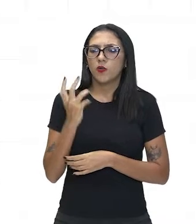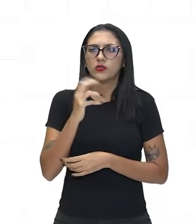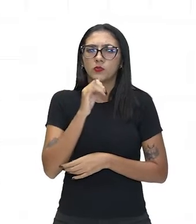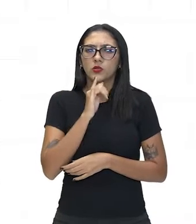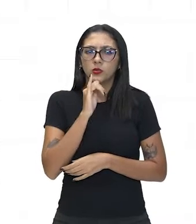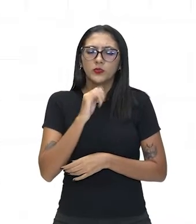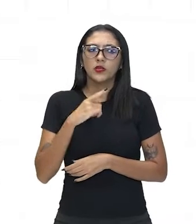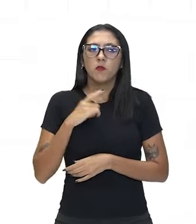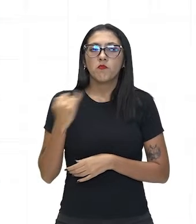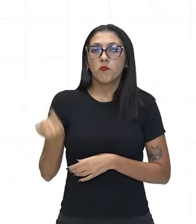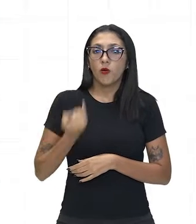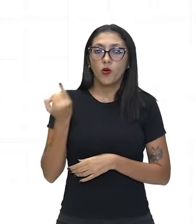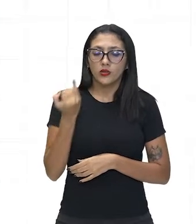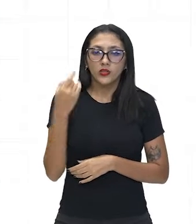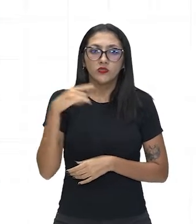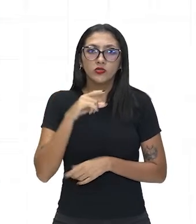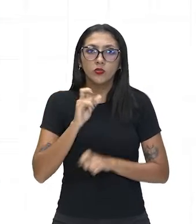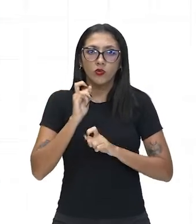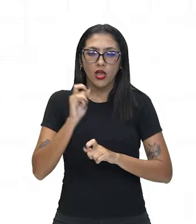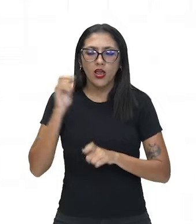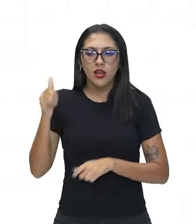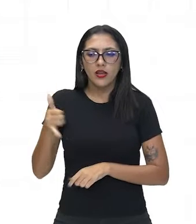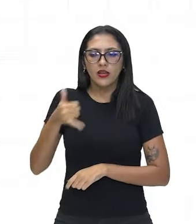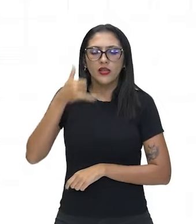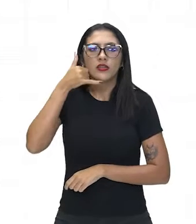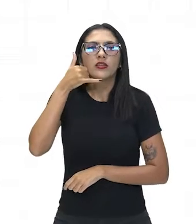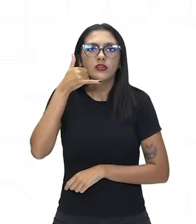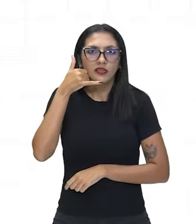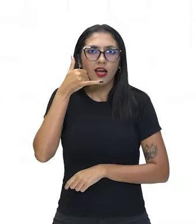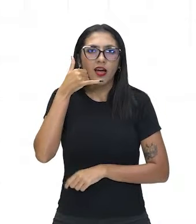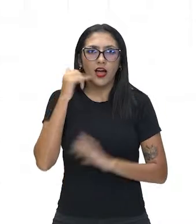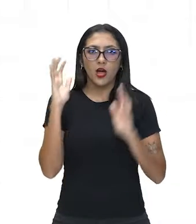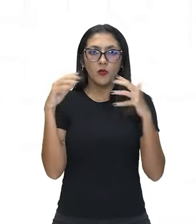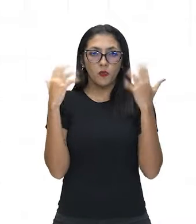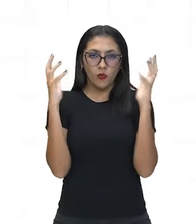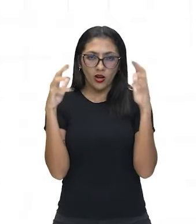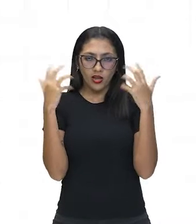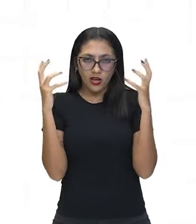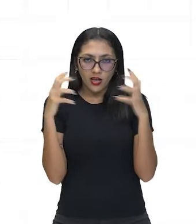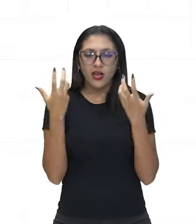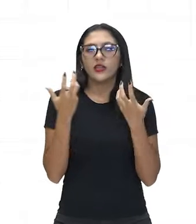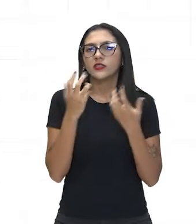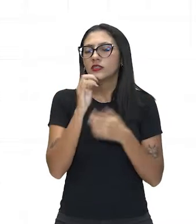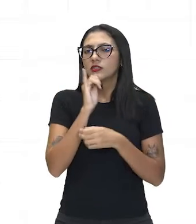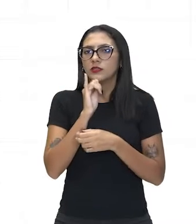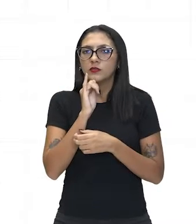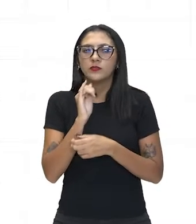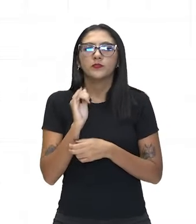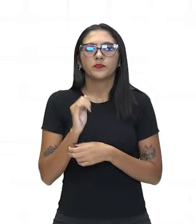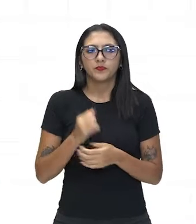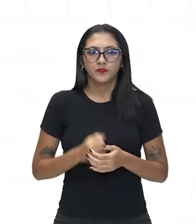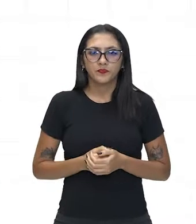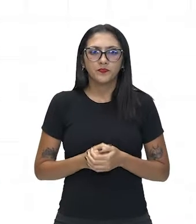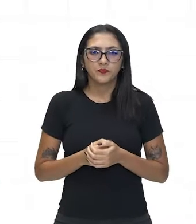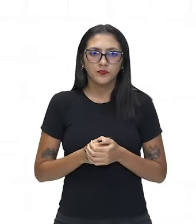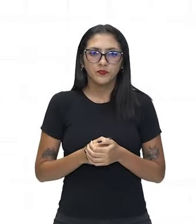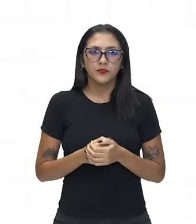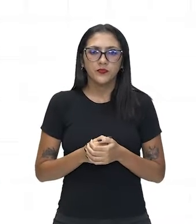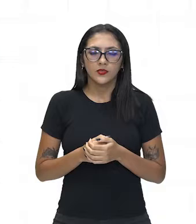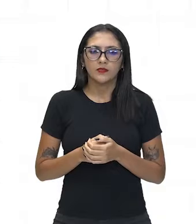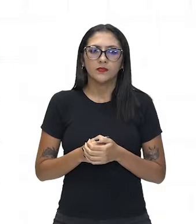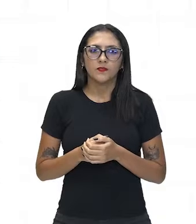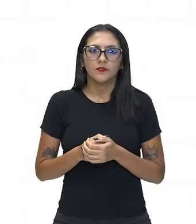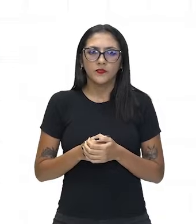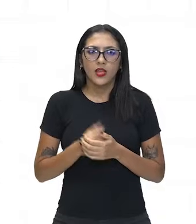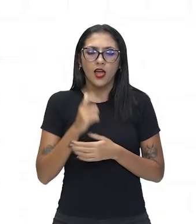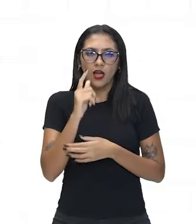super importante você contactar o serviço de atendimento emergencial, como o Corpo de Bombeiro, através